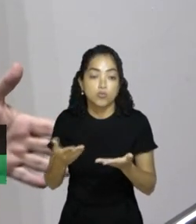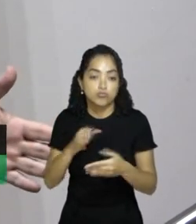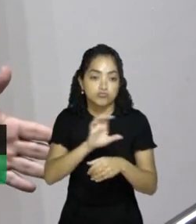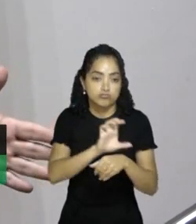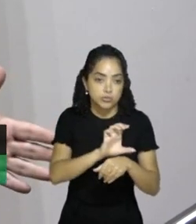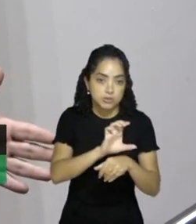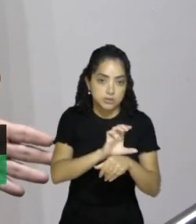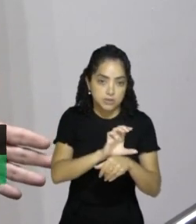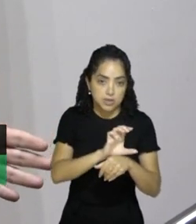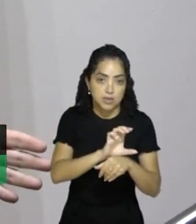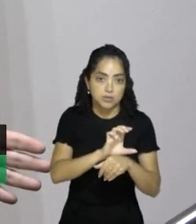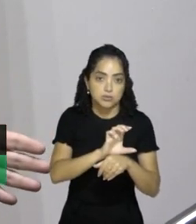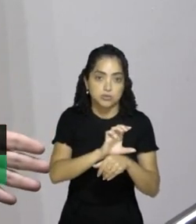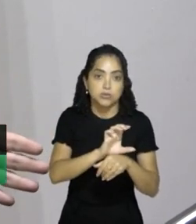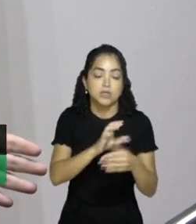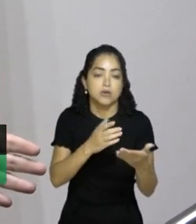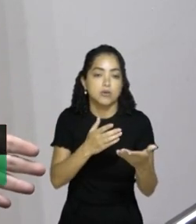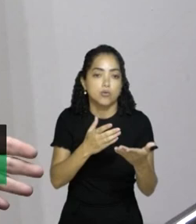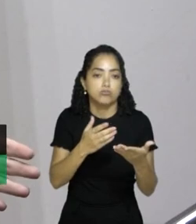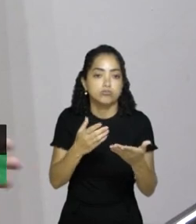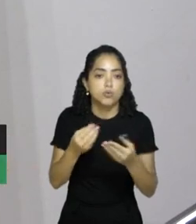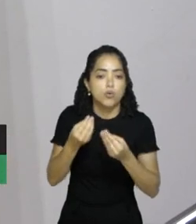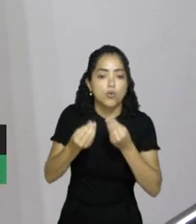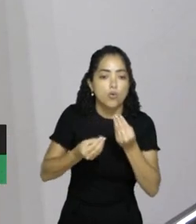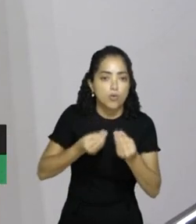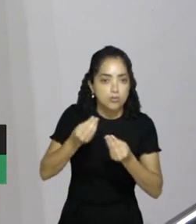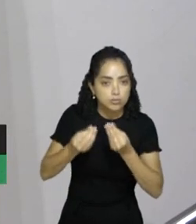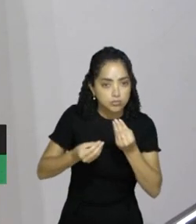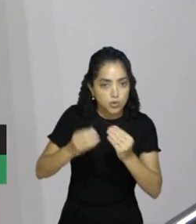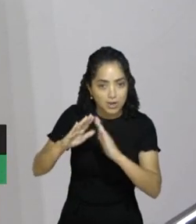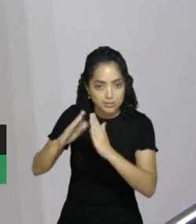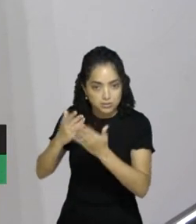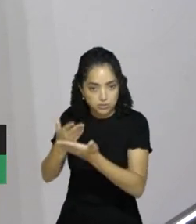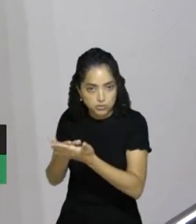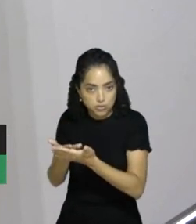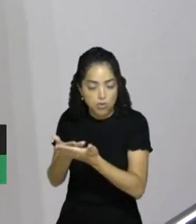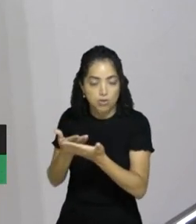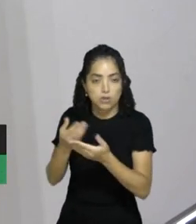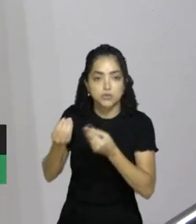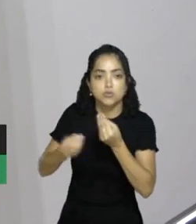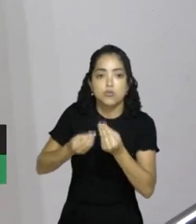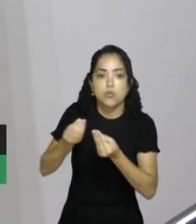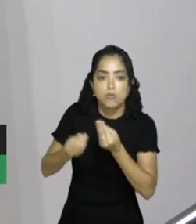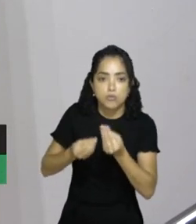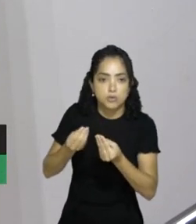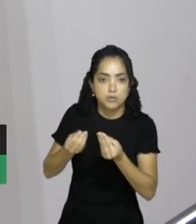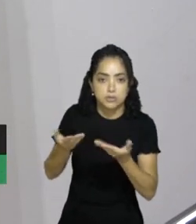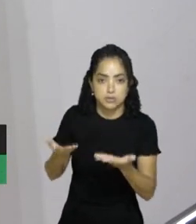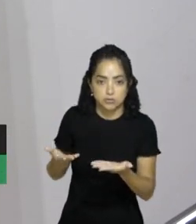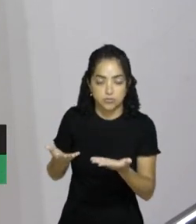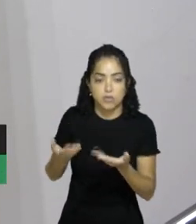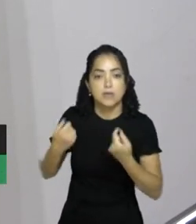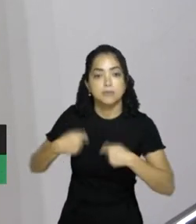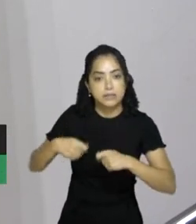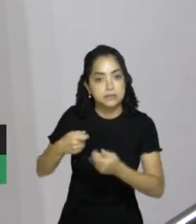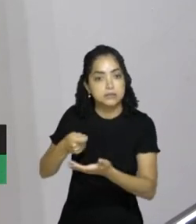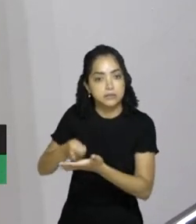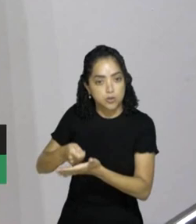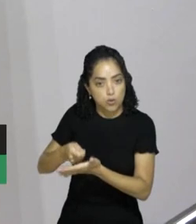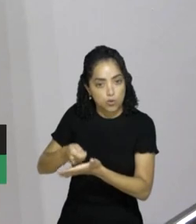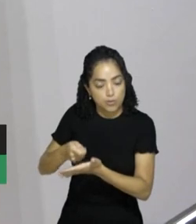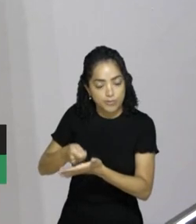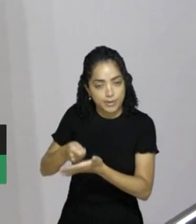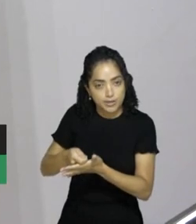as nossas escolas de Educação Básica do estado que a gente tem que cobrar sim daqueles que